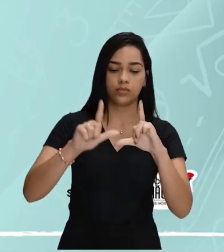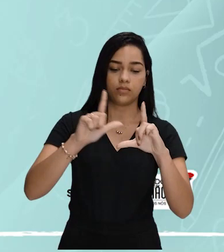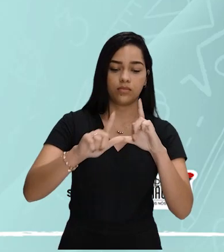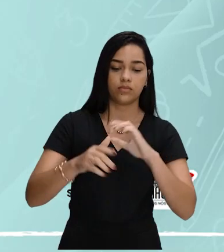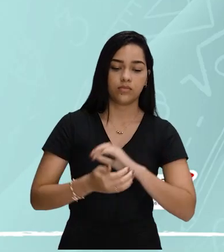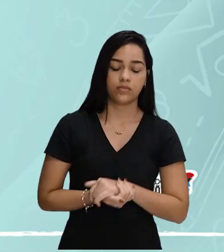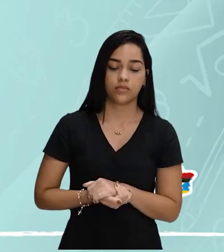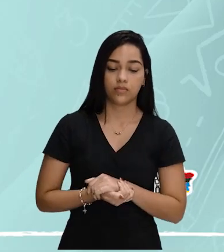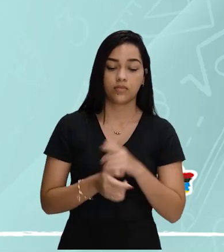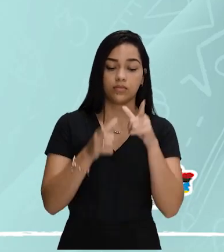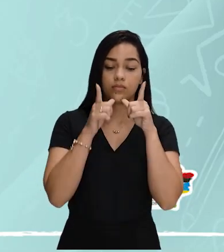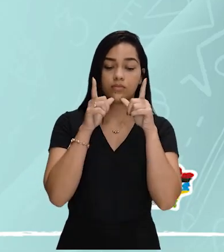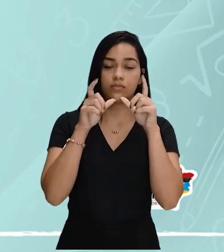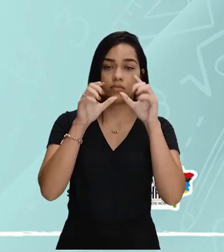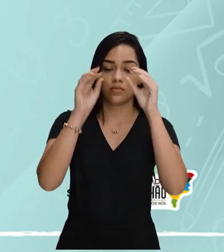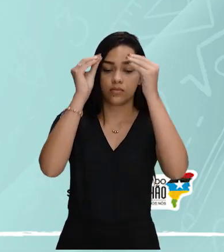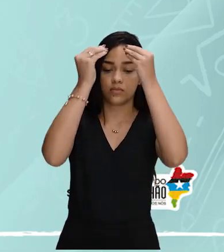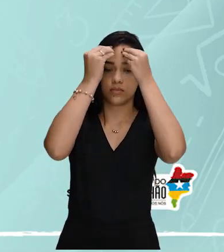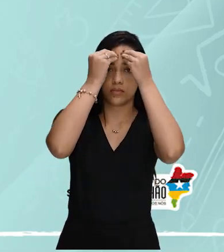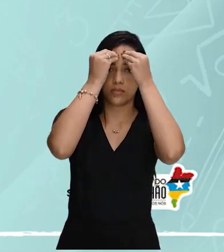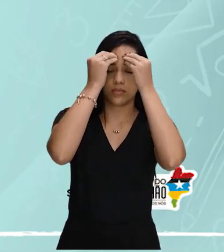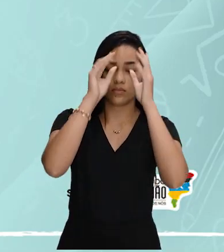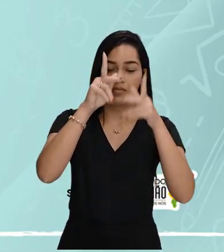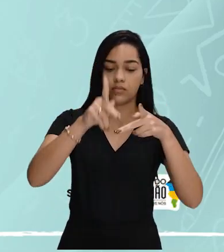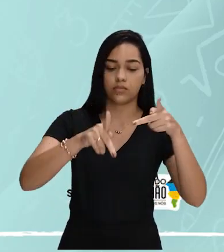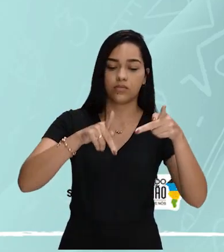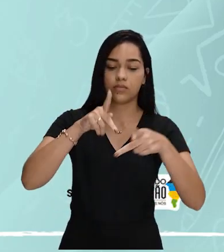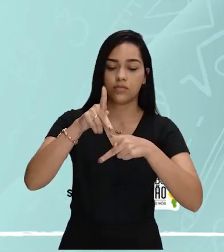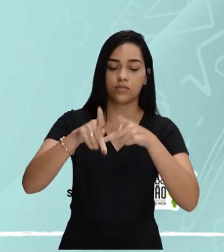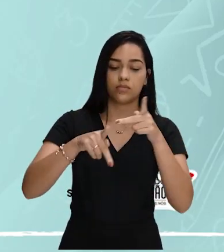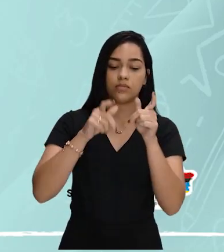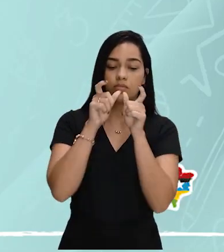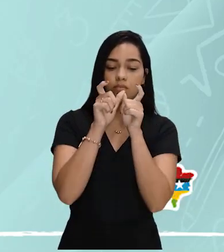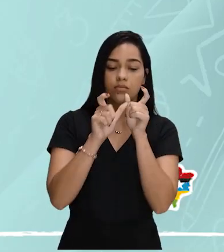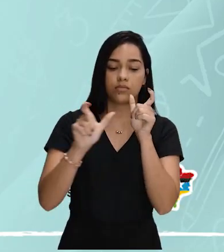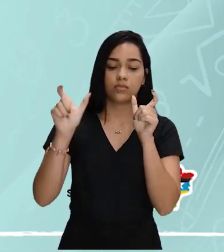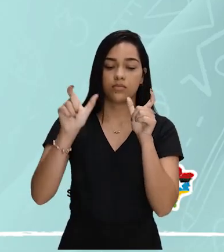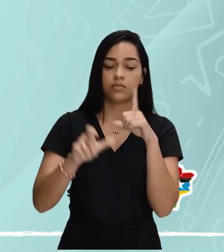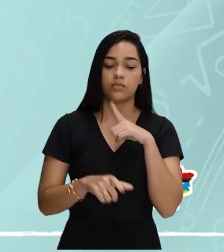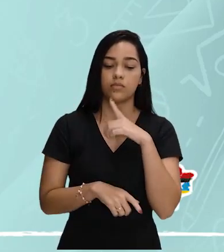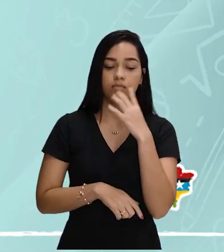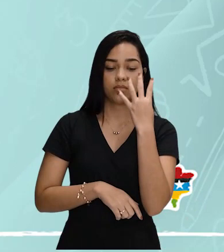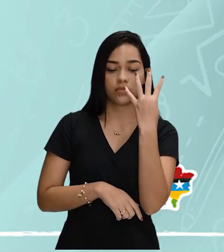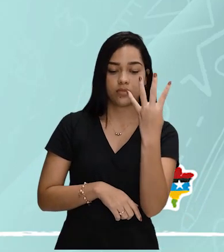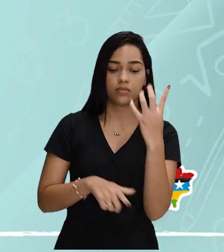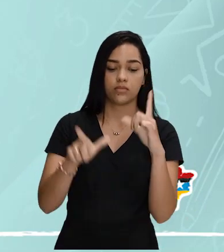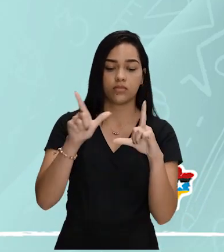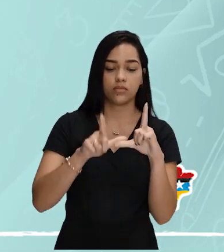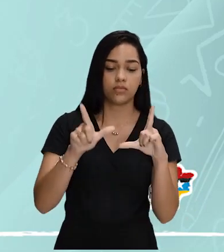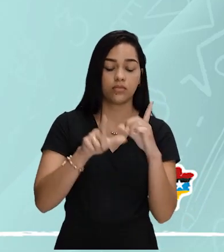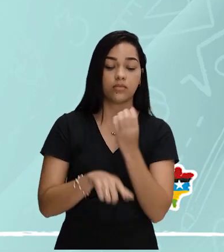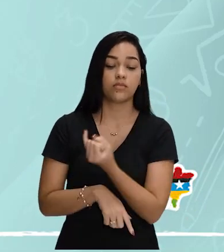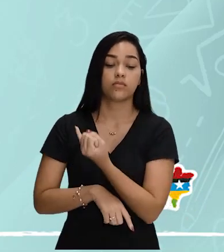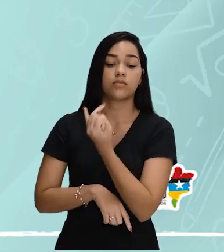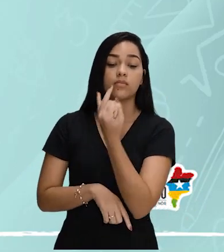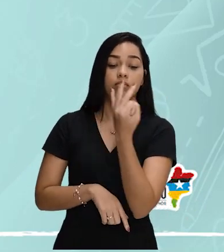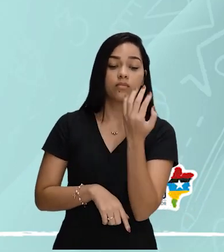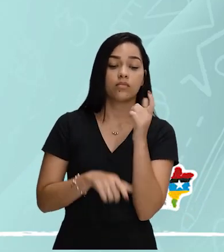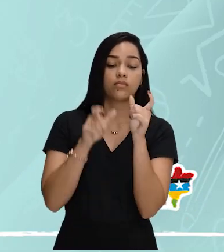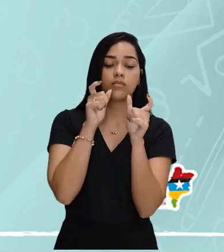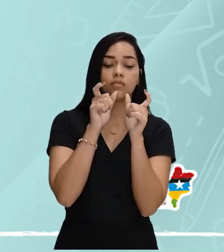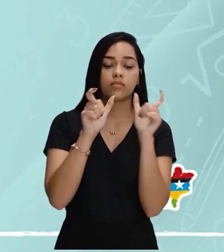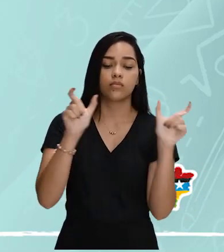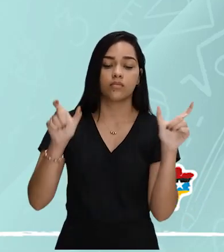letras na linguagem dessa dessa civilização as palavras de